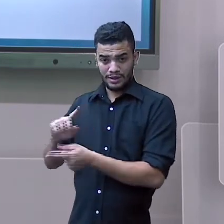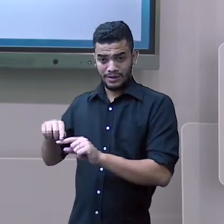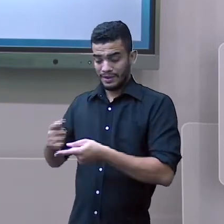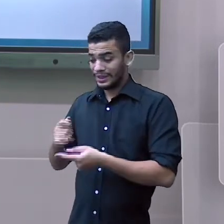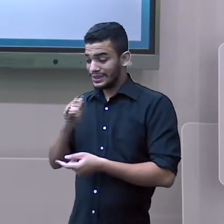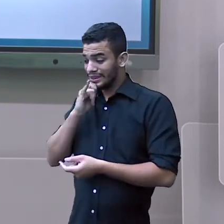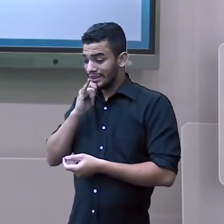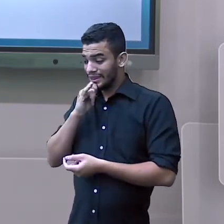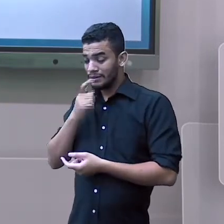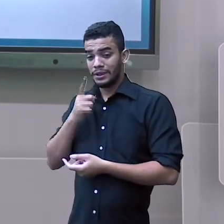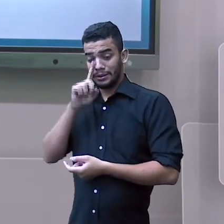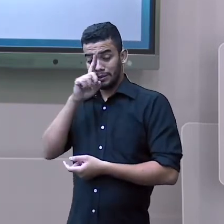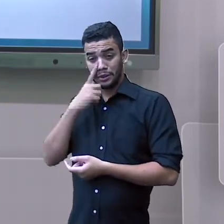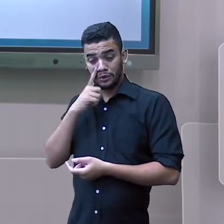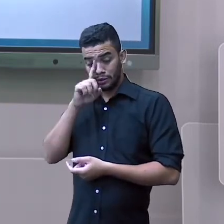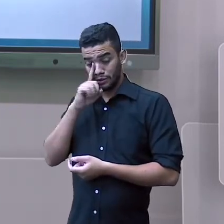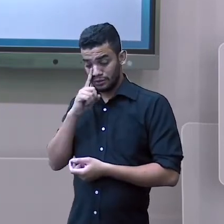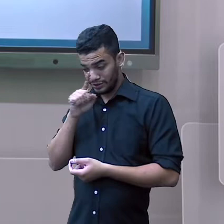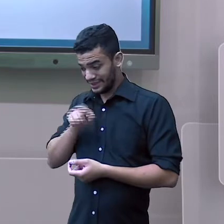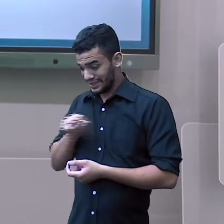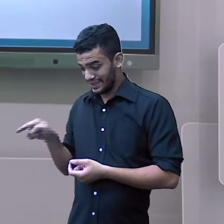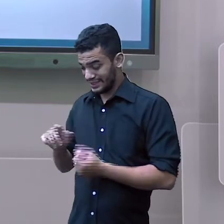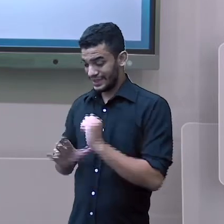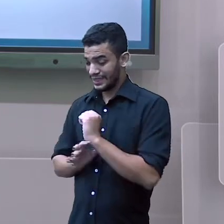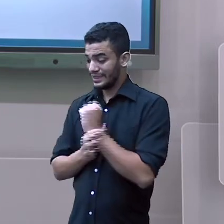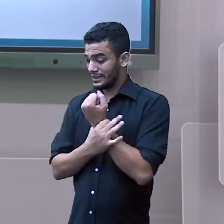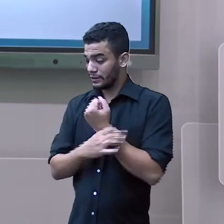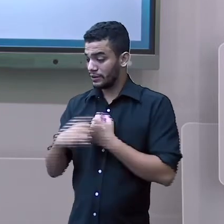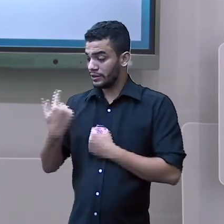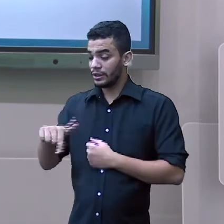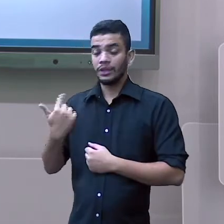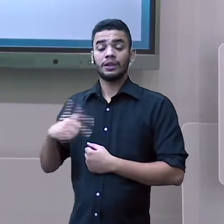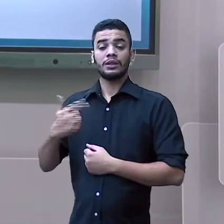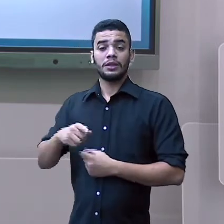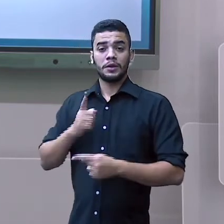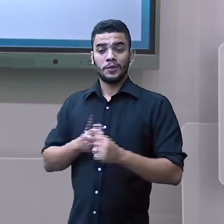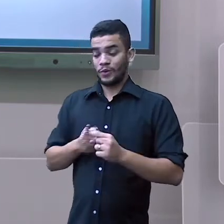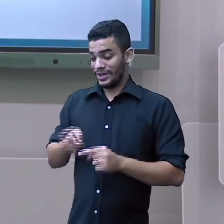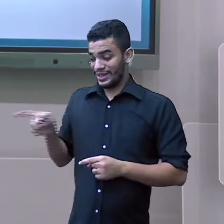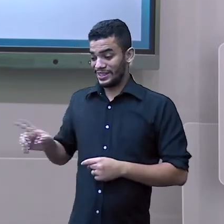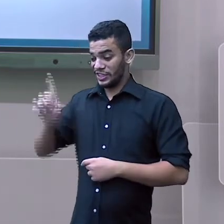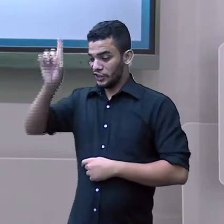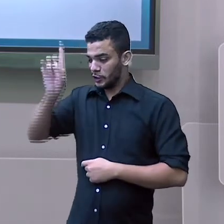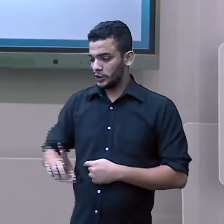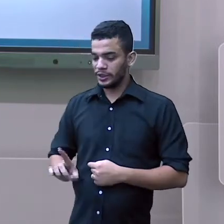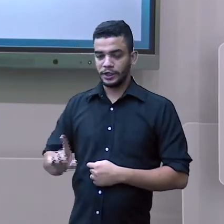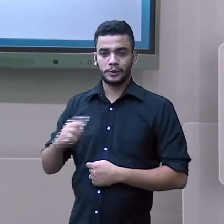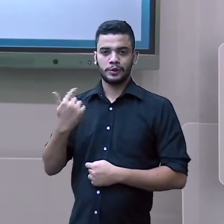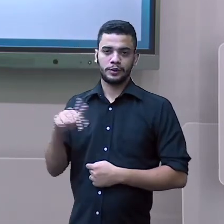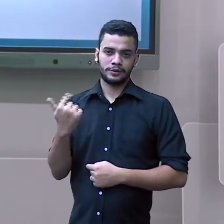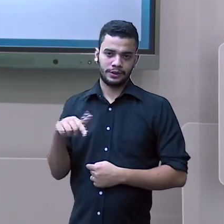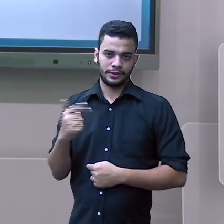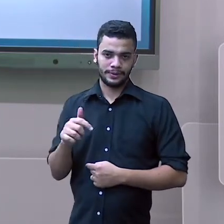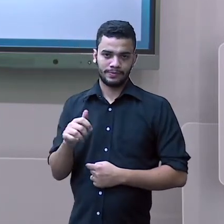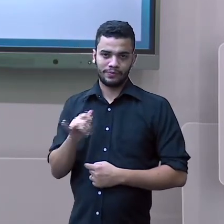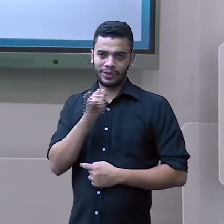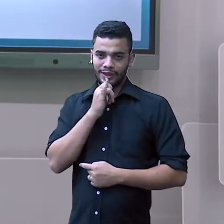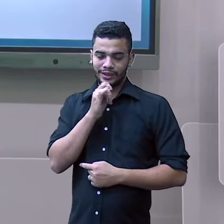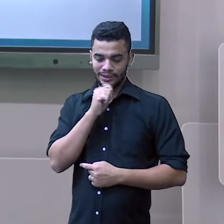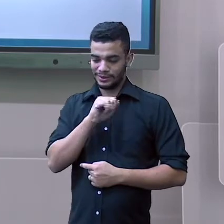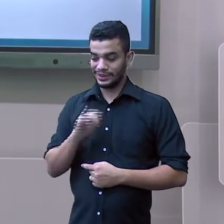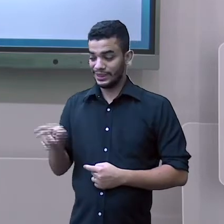registrado na carteira, não é um trabalho que vai garantir os direitos do trabalhador, como nós estudamos em